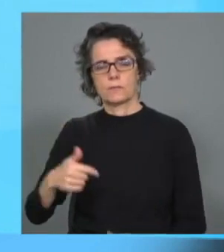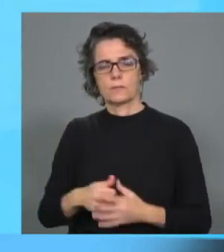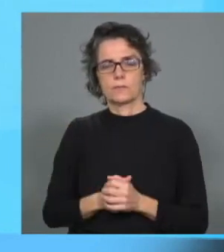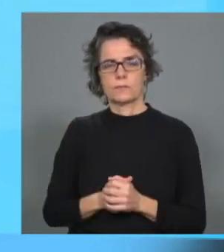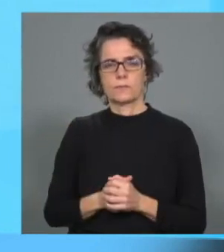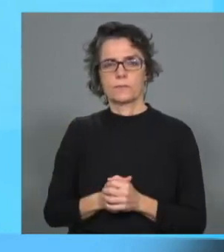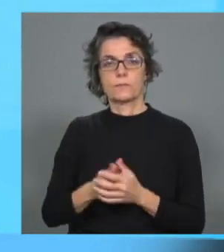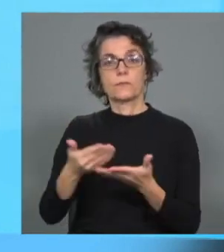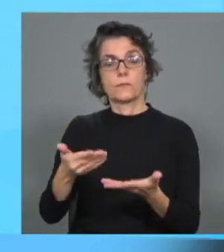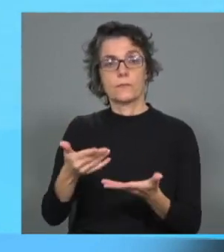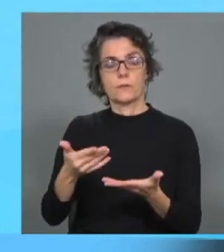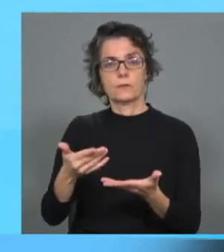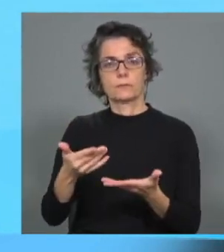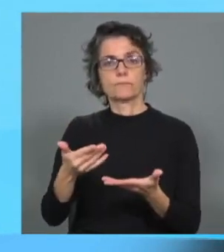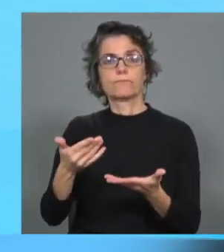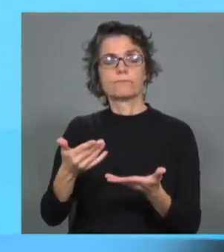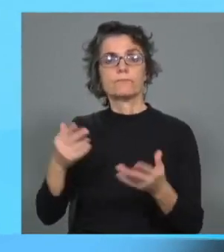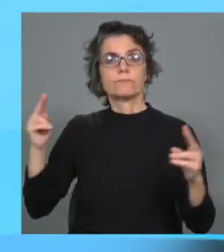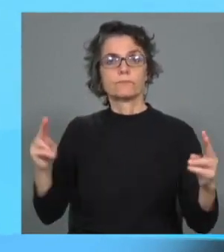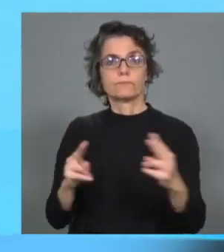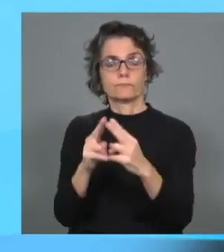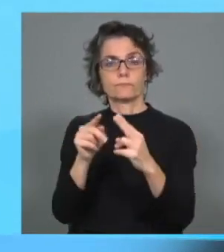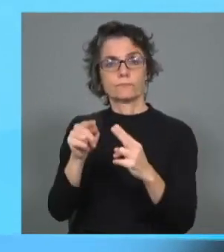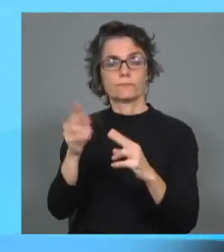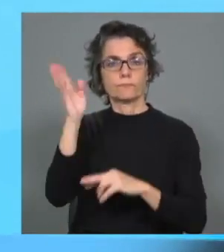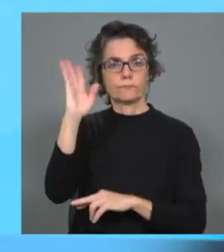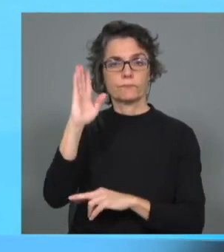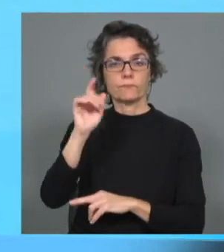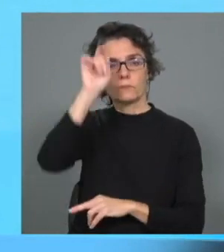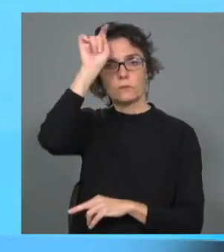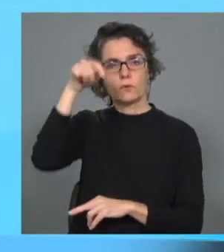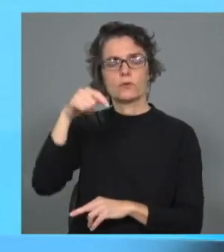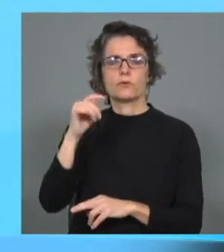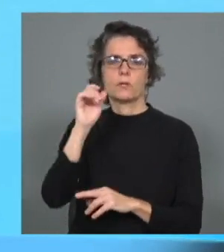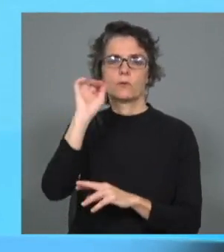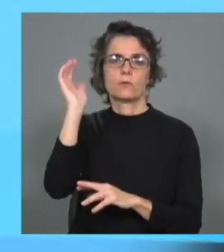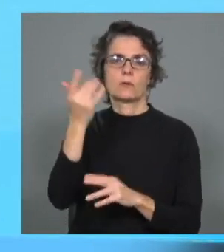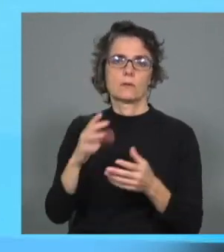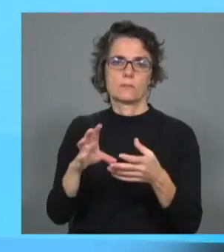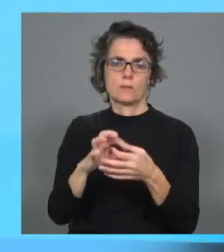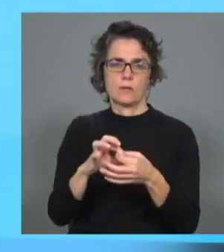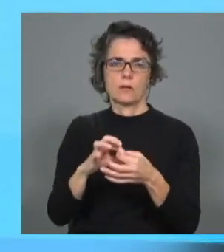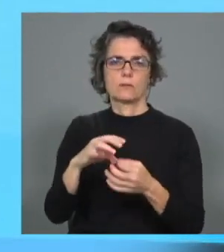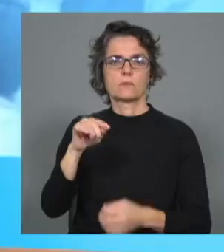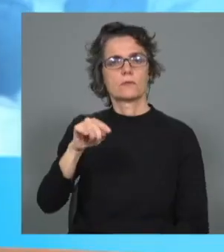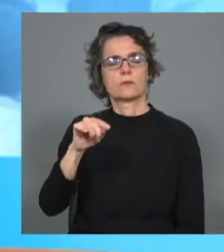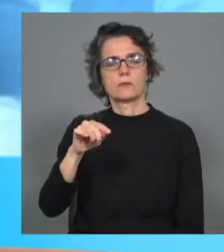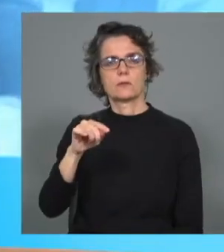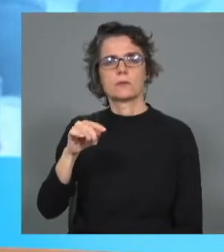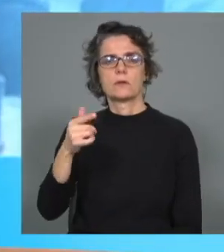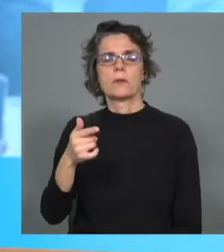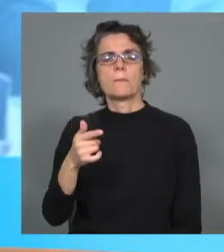Agora, os resultados de mais uma Cimeira do Clima, que decorreu no Egito, onde esteve José Luís Monteiro, da Oikos. Cumprimento, muito boa tarde. Boa